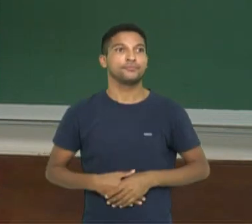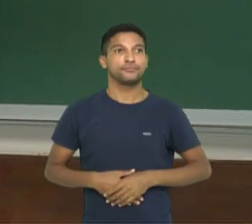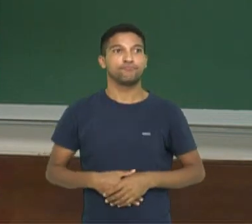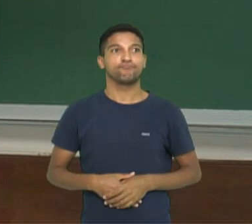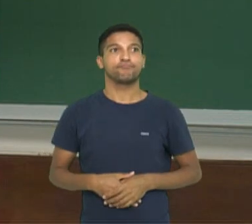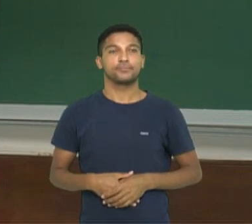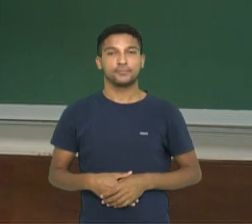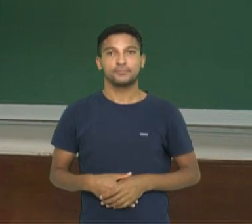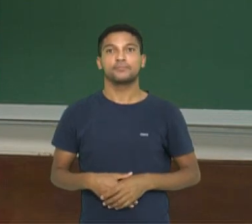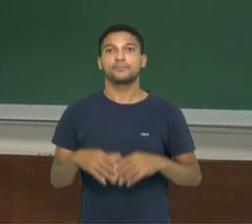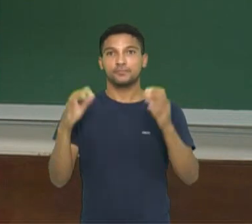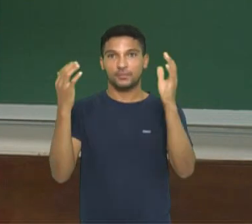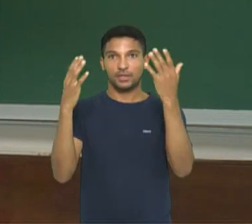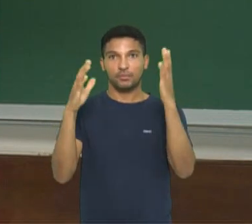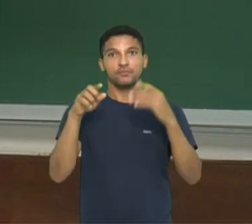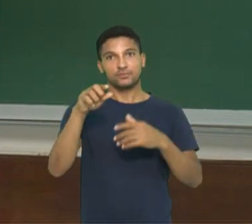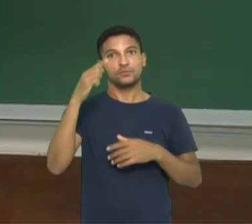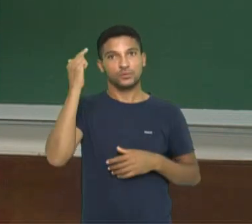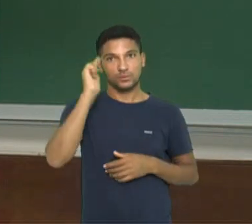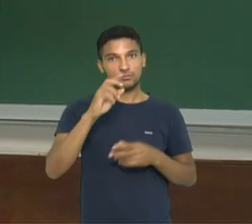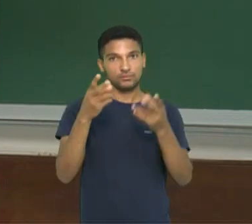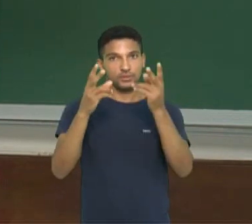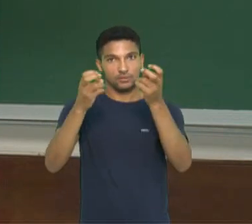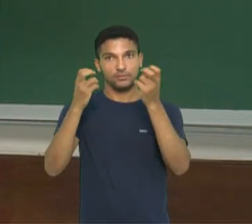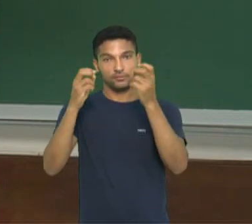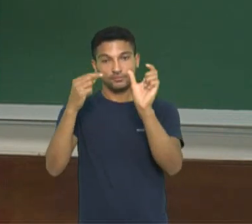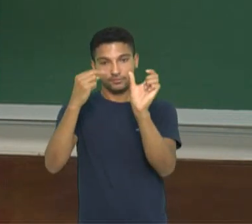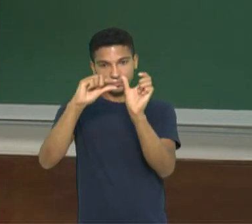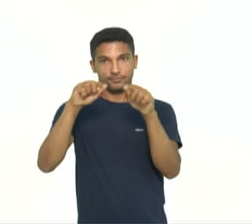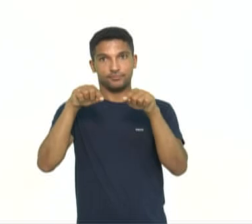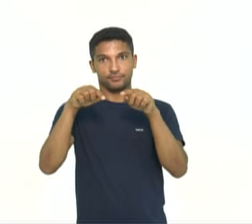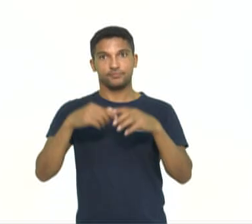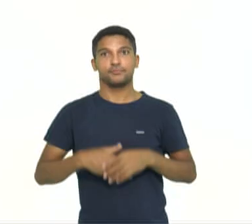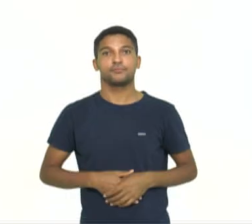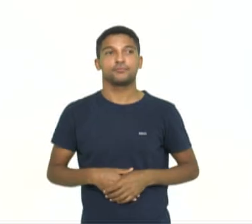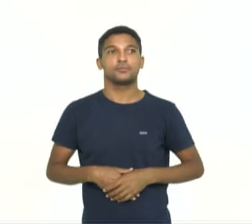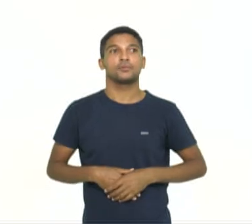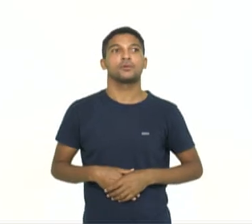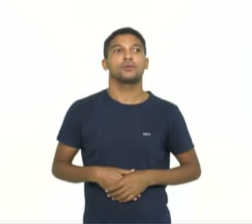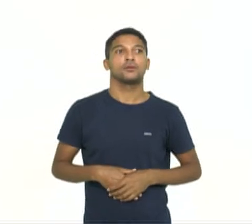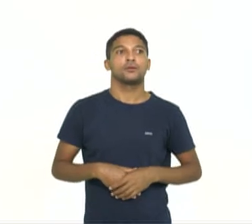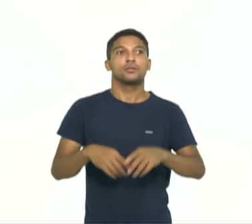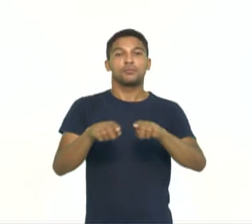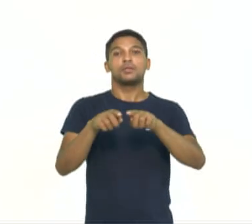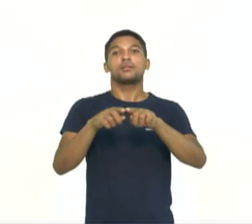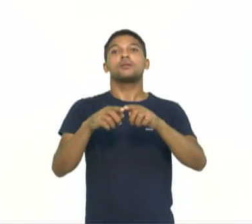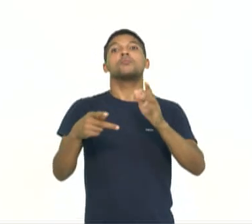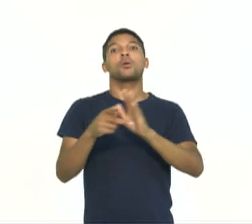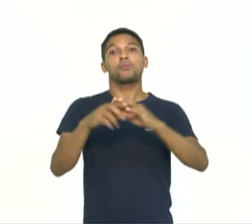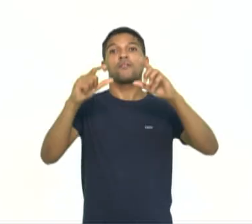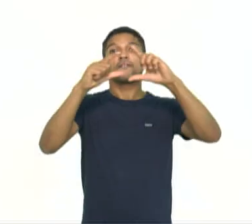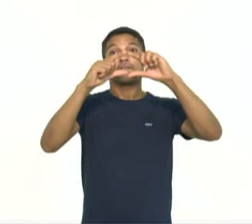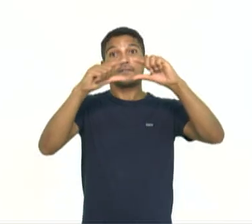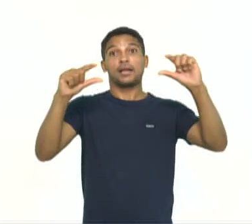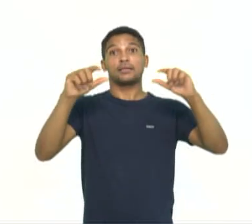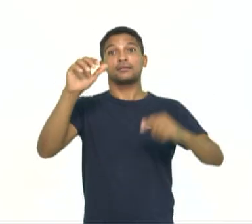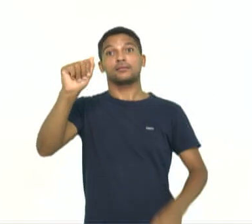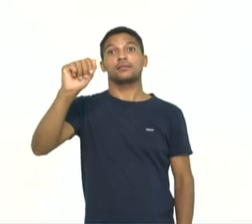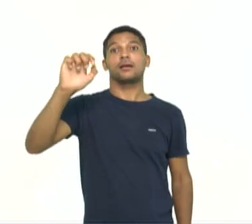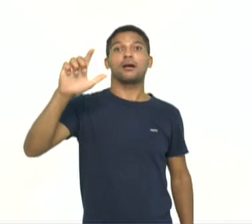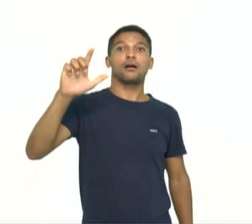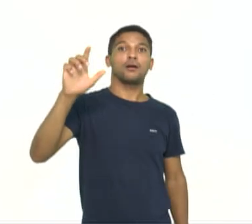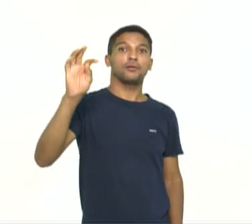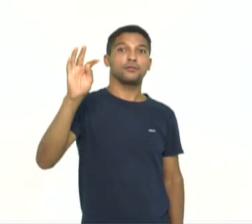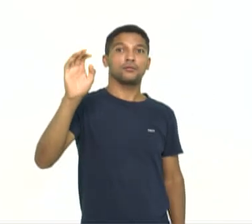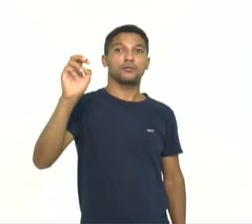Parabéns para quem conseguiu captar isso aí, né? Então, a gente também tem as alternativas, como a gente viu, né? Então, você pode ter